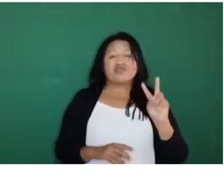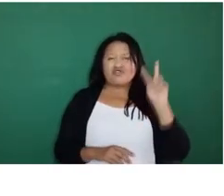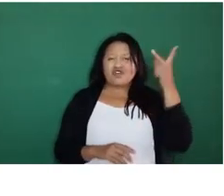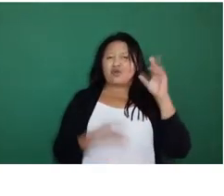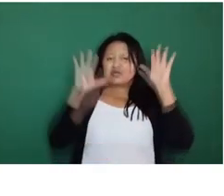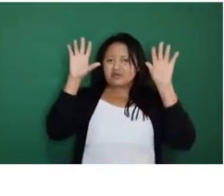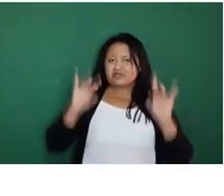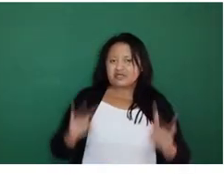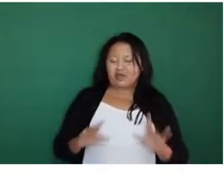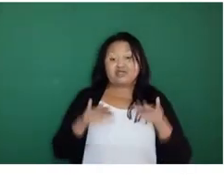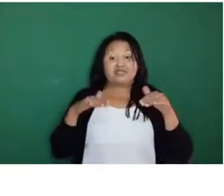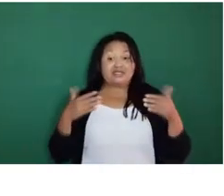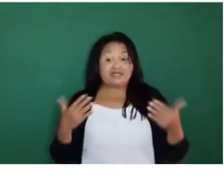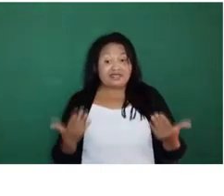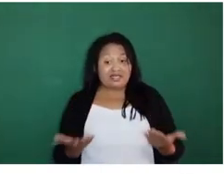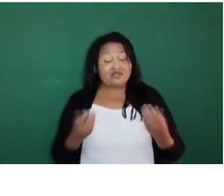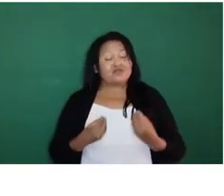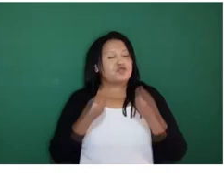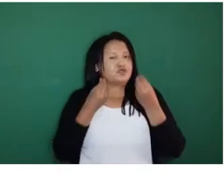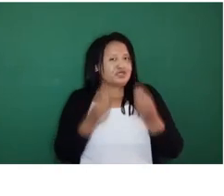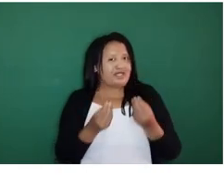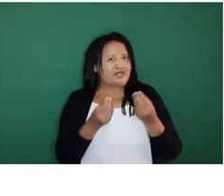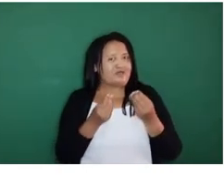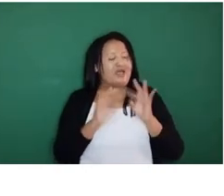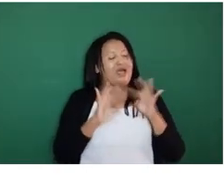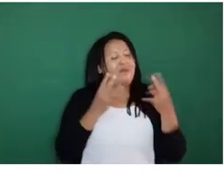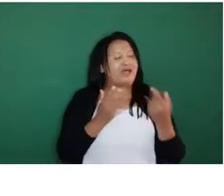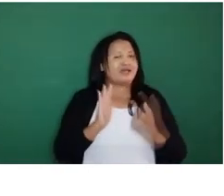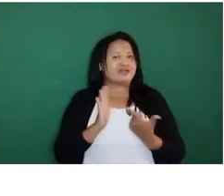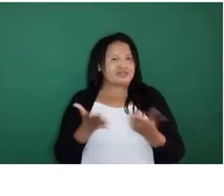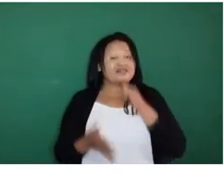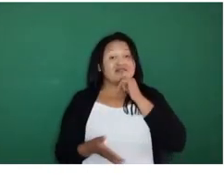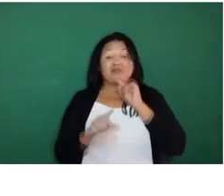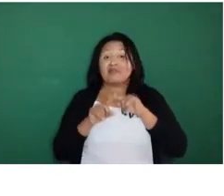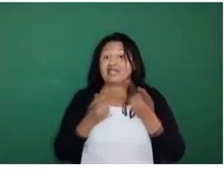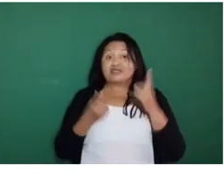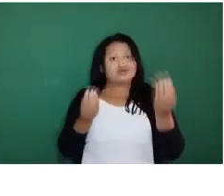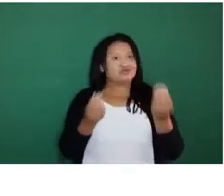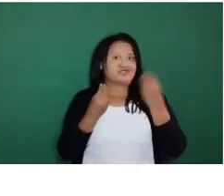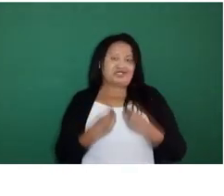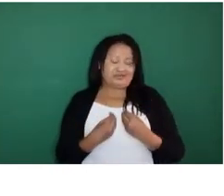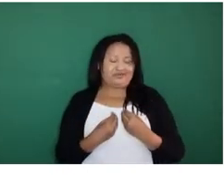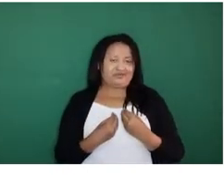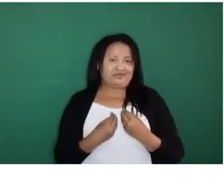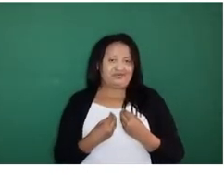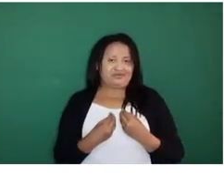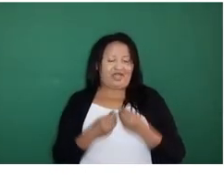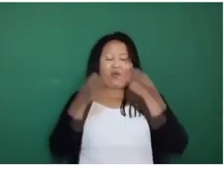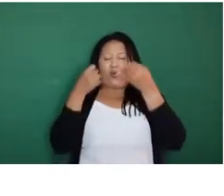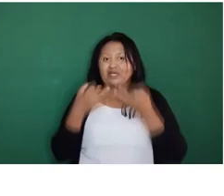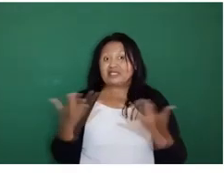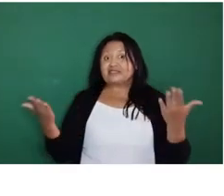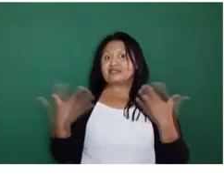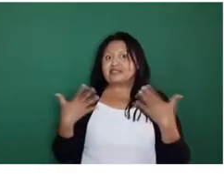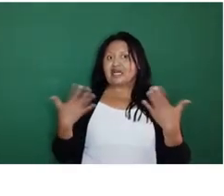porém a gente foi nos dado a massa dessa dessa amostra mas não foi nos dado a quantidade